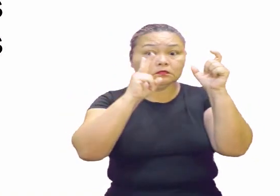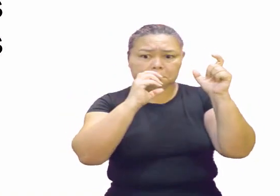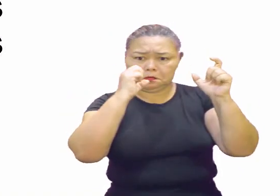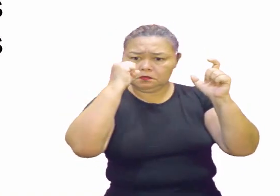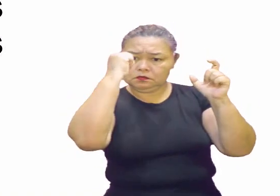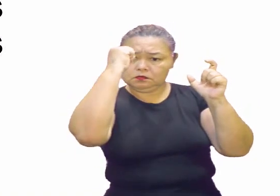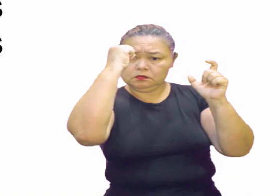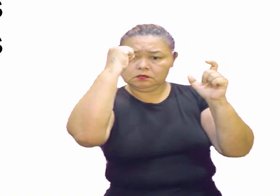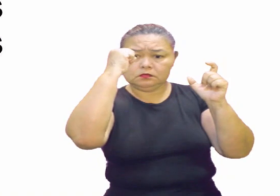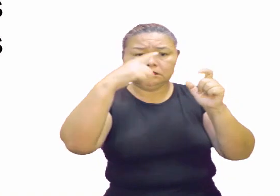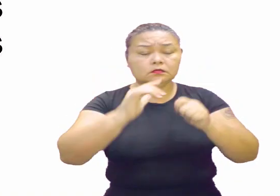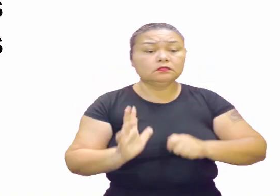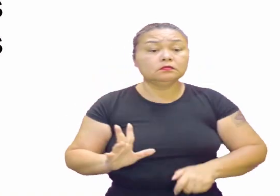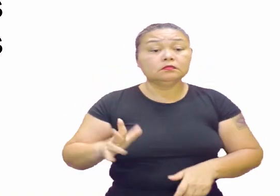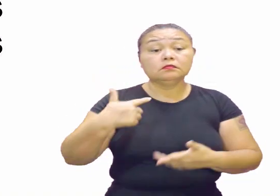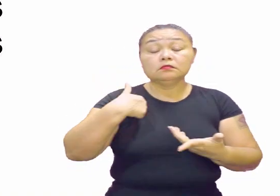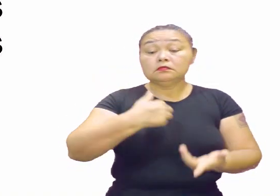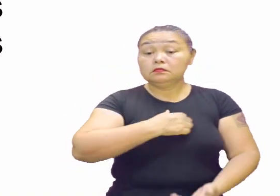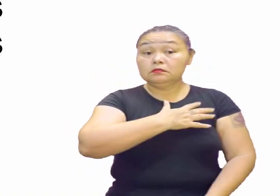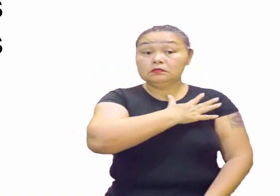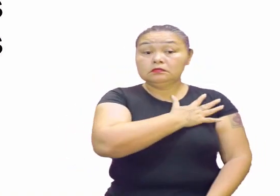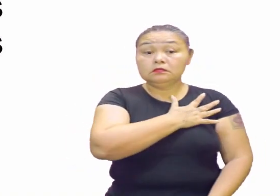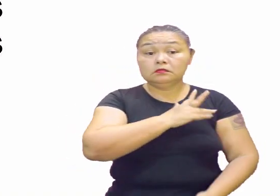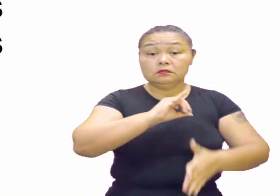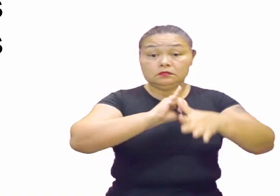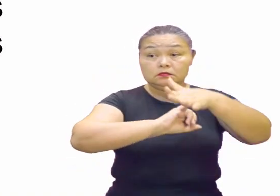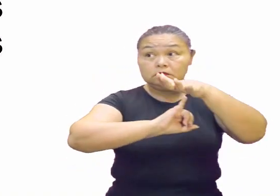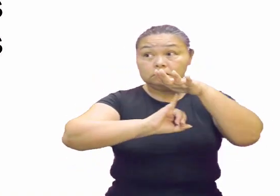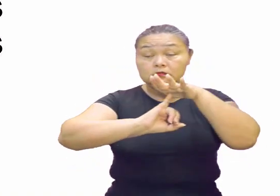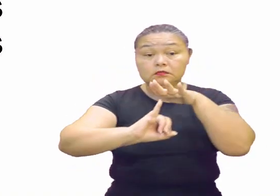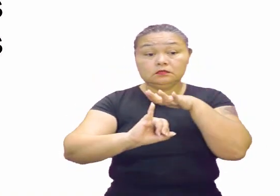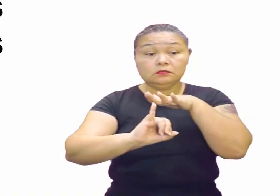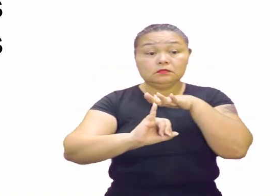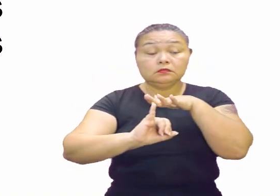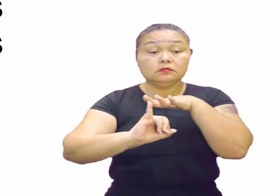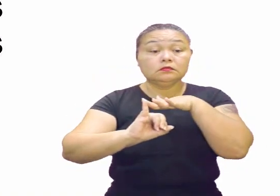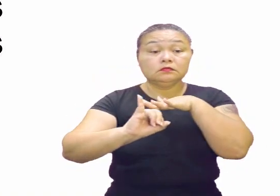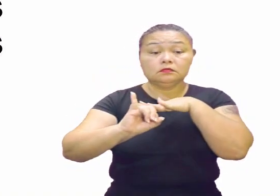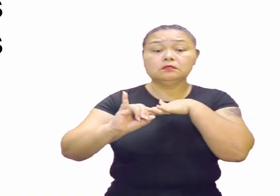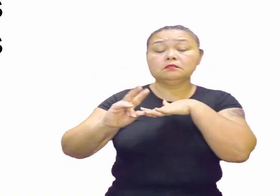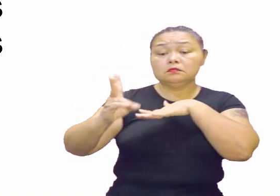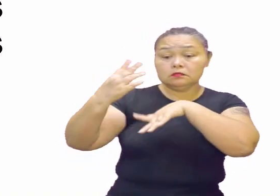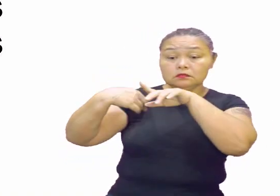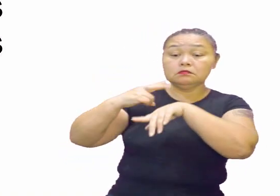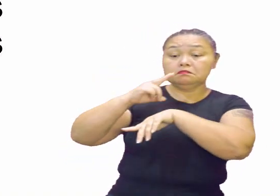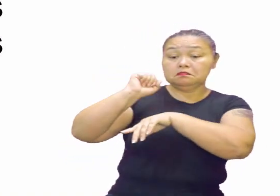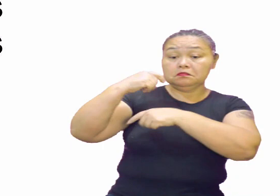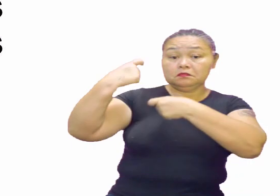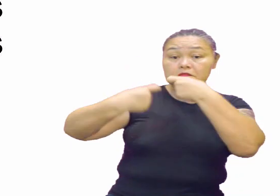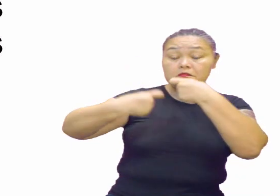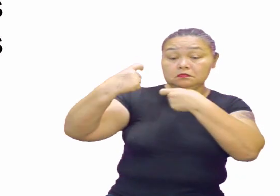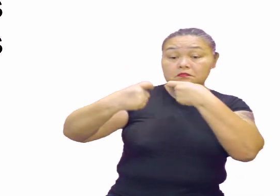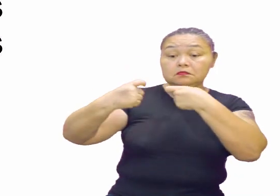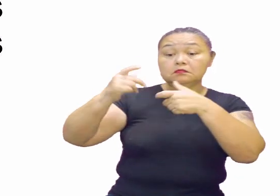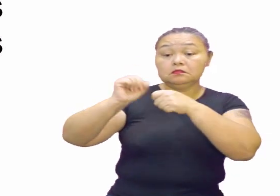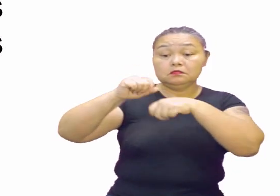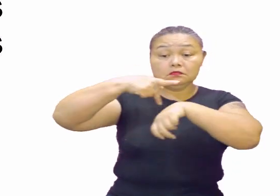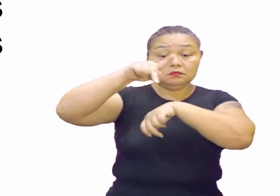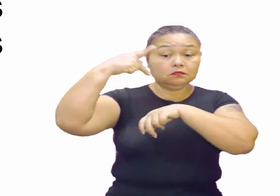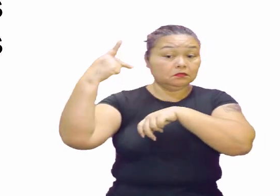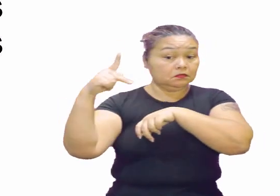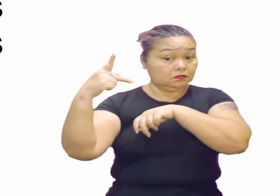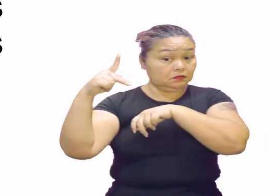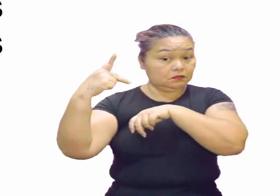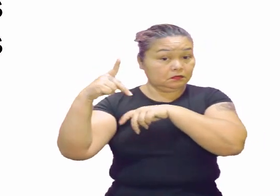poderoso? O Exército ela foi uma instituição que saiu fortalecida da Guerra do Paraguai. Vocês